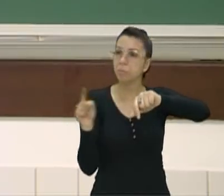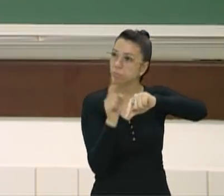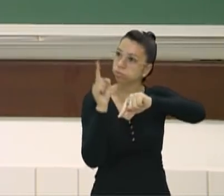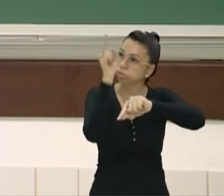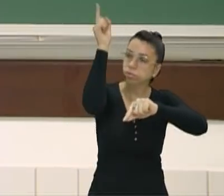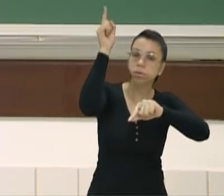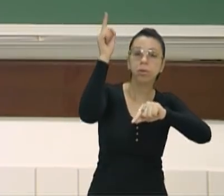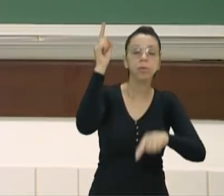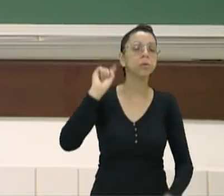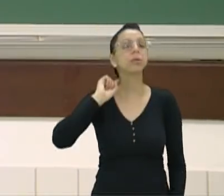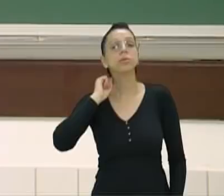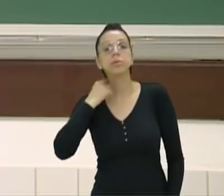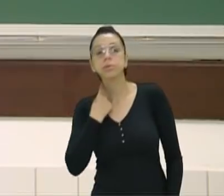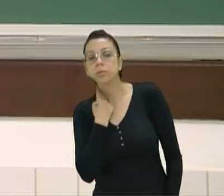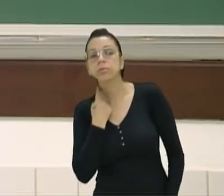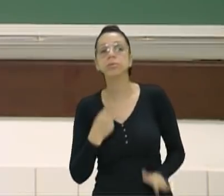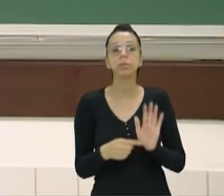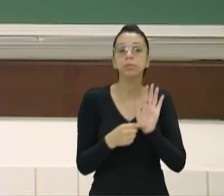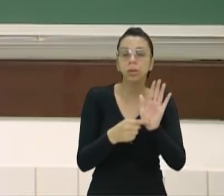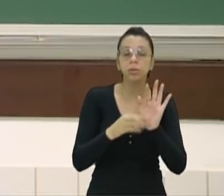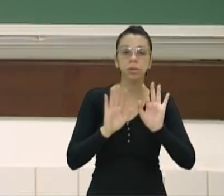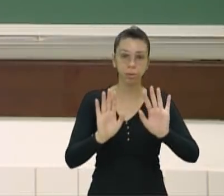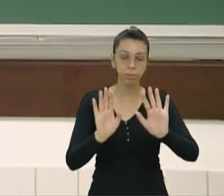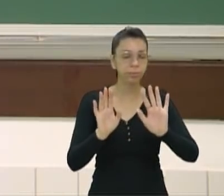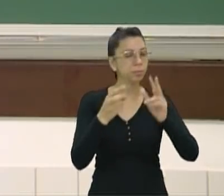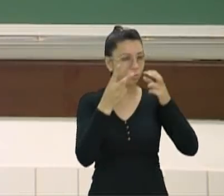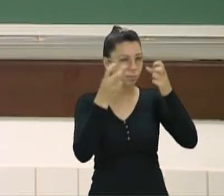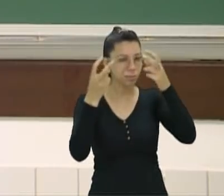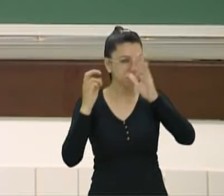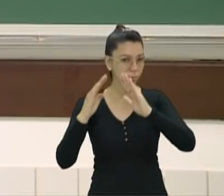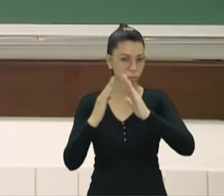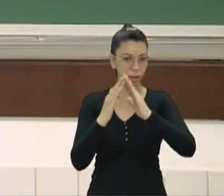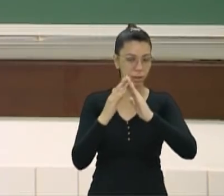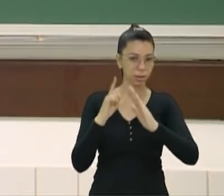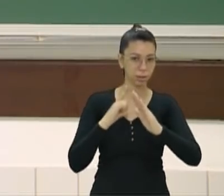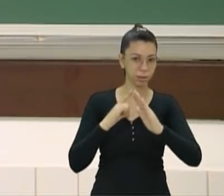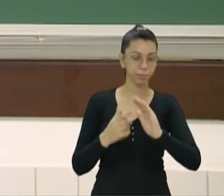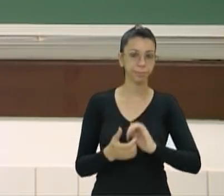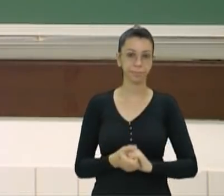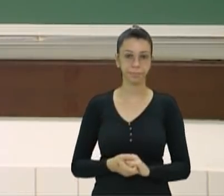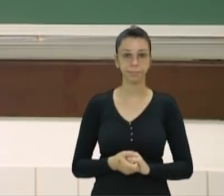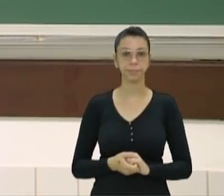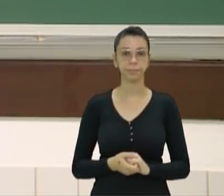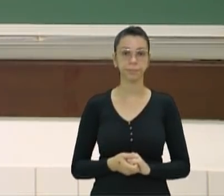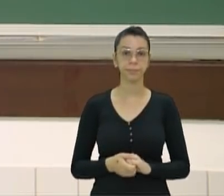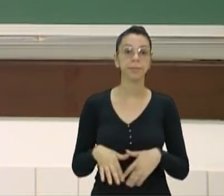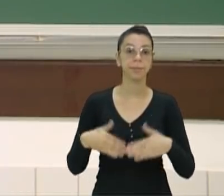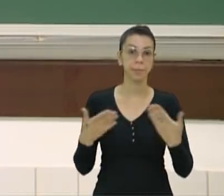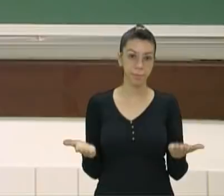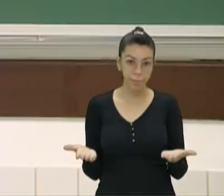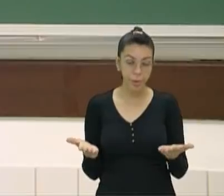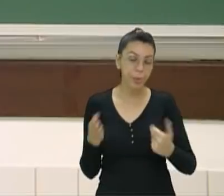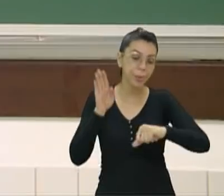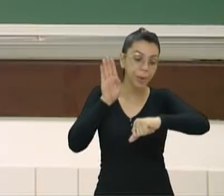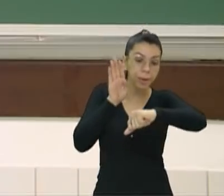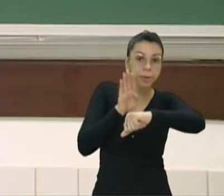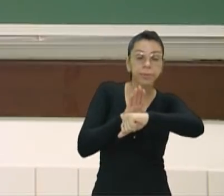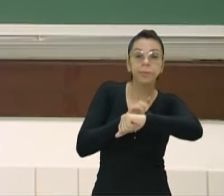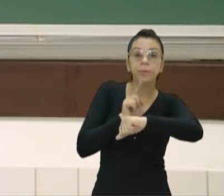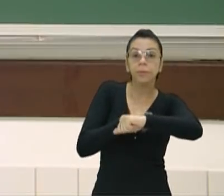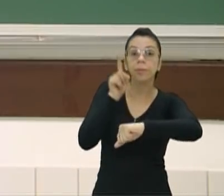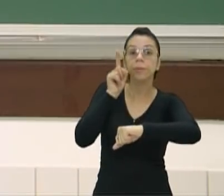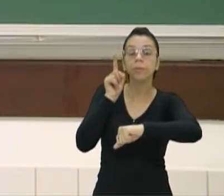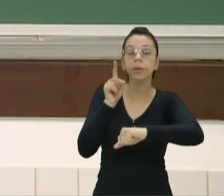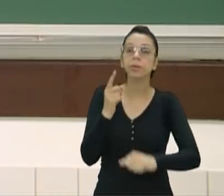uma sujeirinha que apareceu ali. Repara se tem alguma coisa aí. Então, nesse momento em que você repara isso